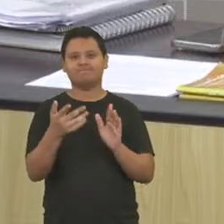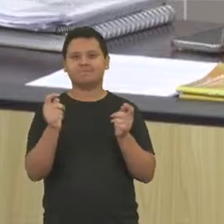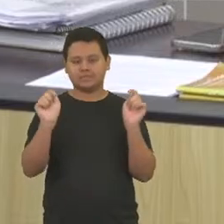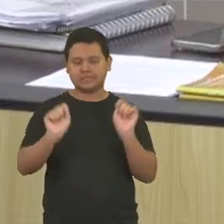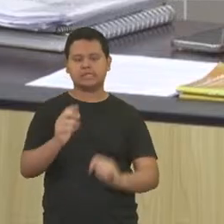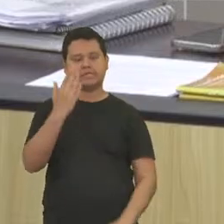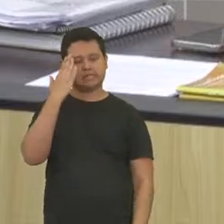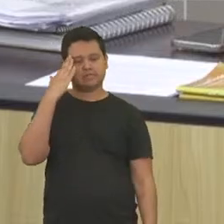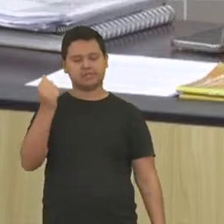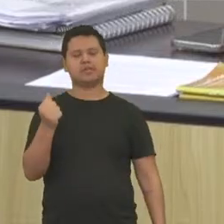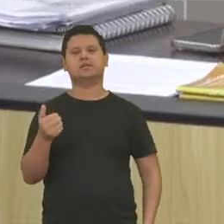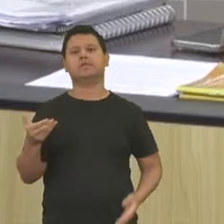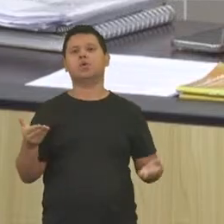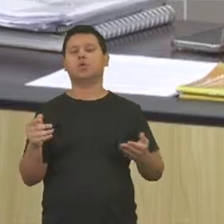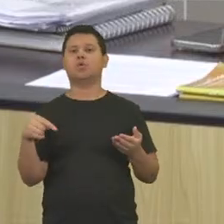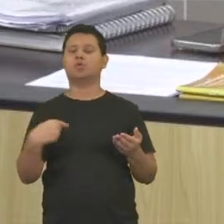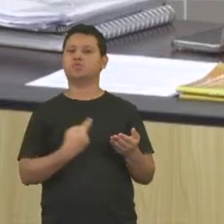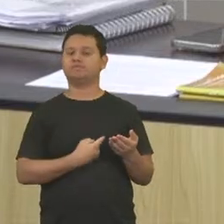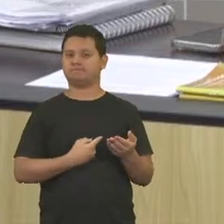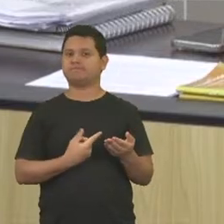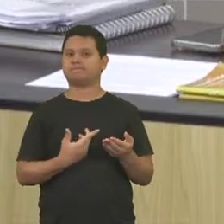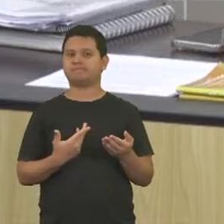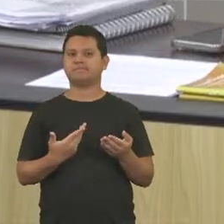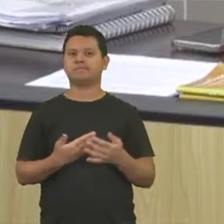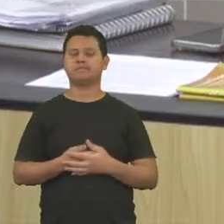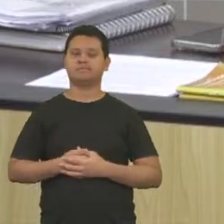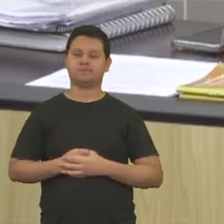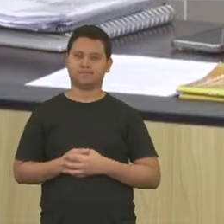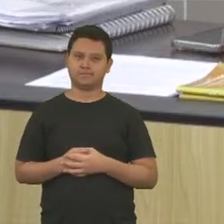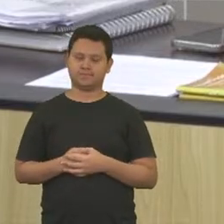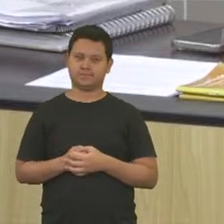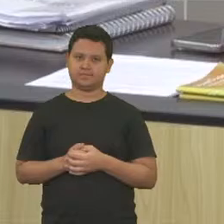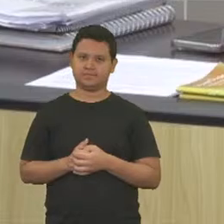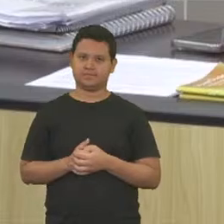que a gente vem